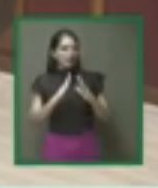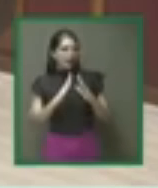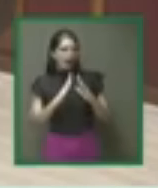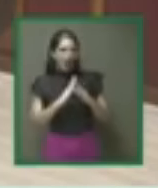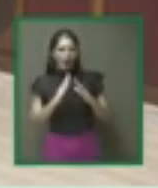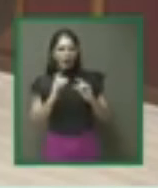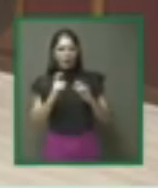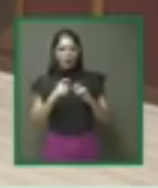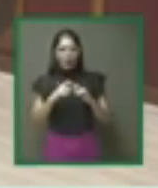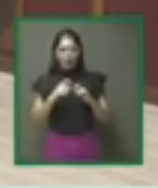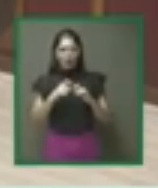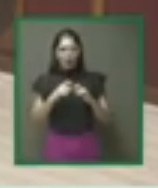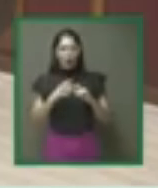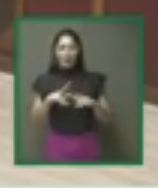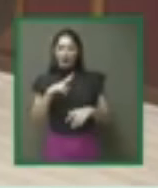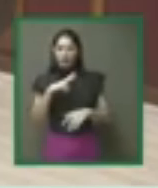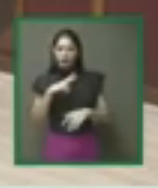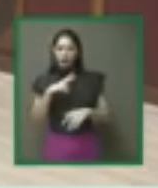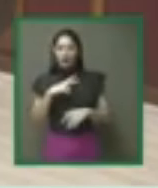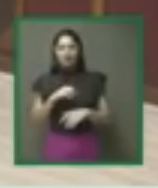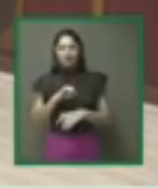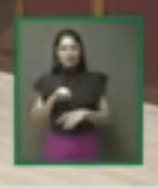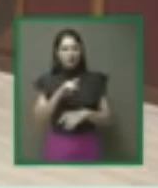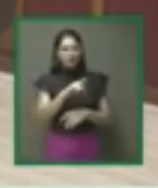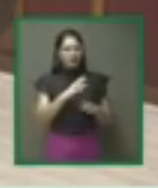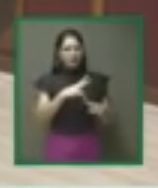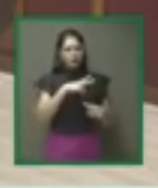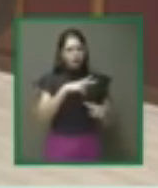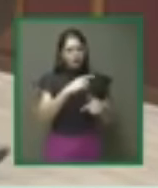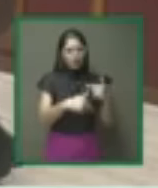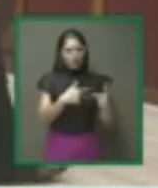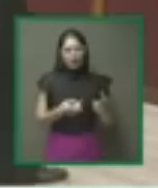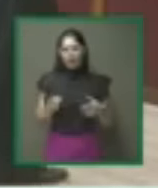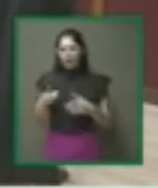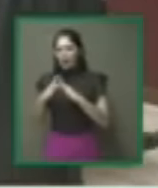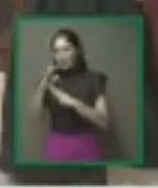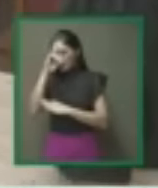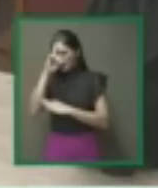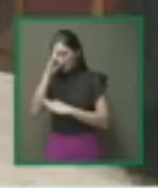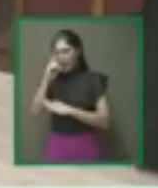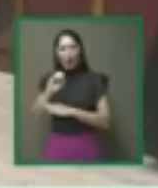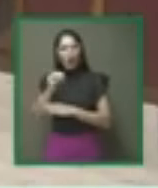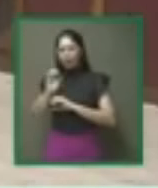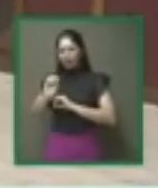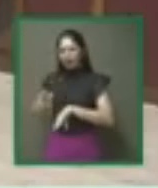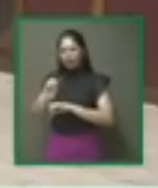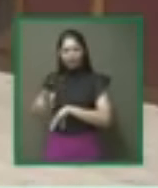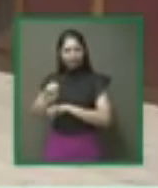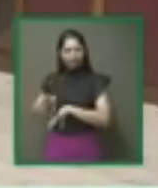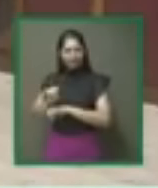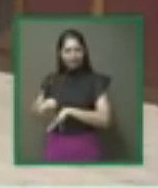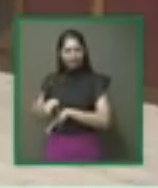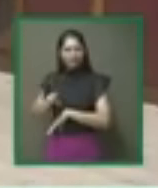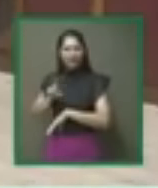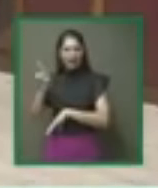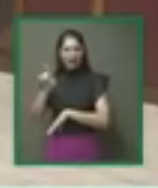diagnósticos também na época. Então, quando eu não estava na clínica, eu estava no hospital ou estava dando aula na universidade. Eu